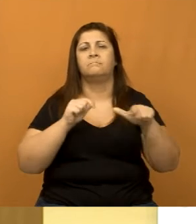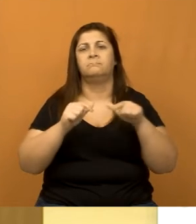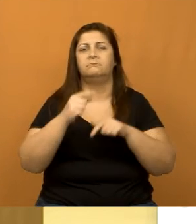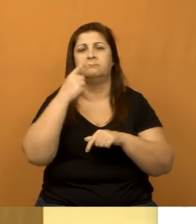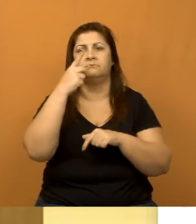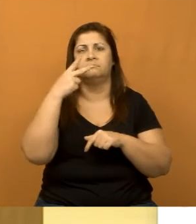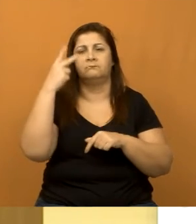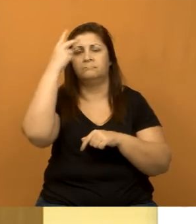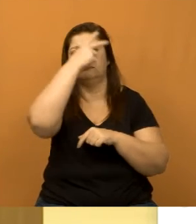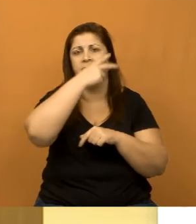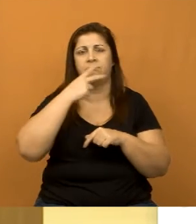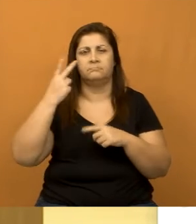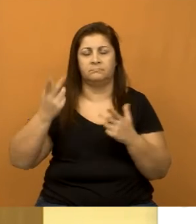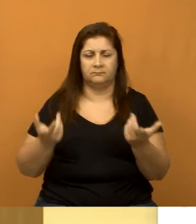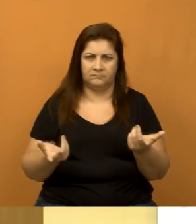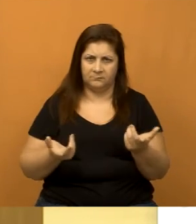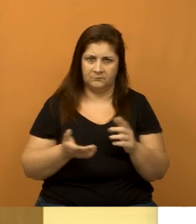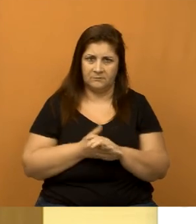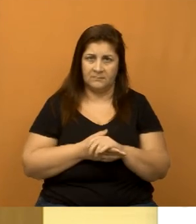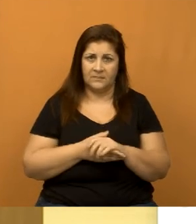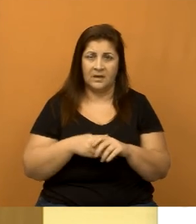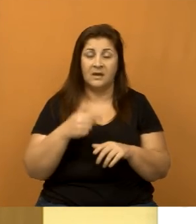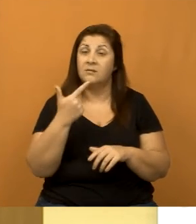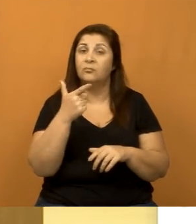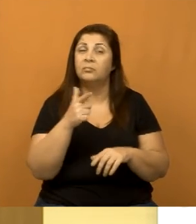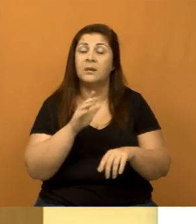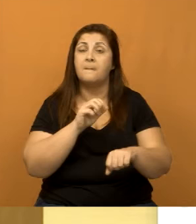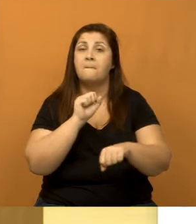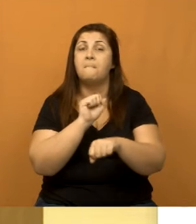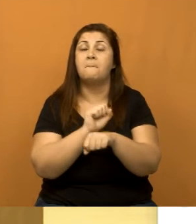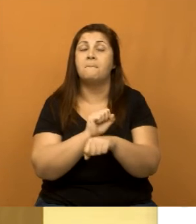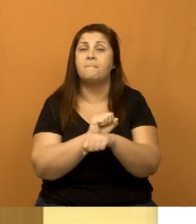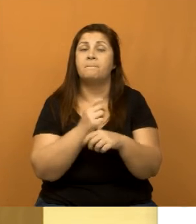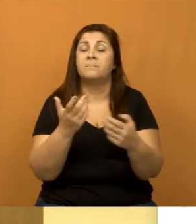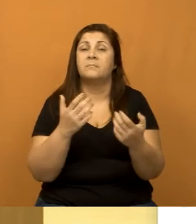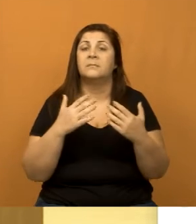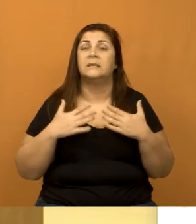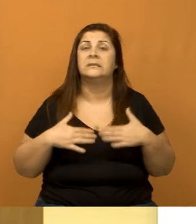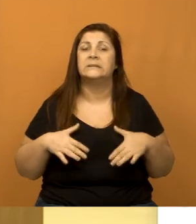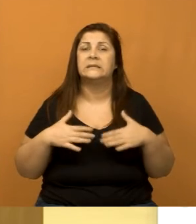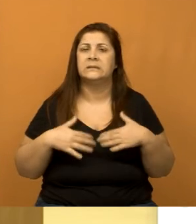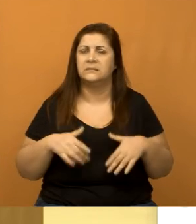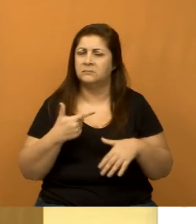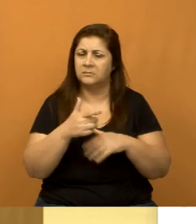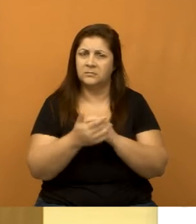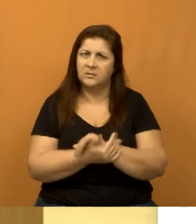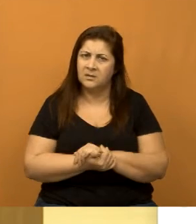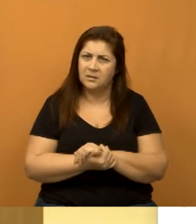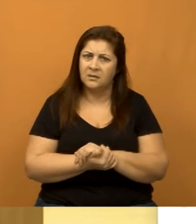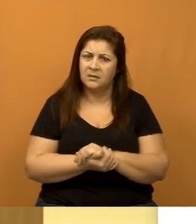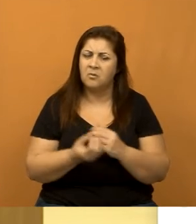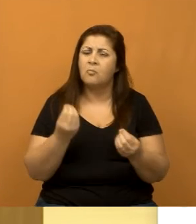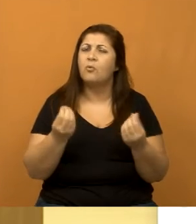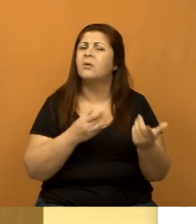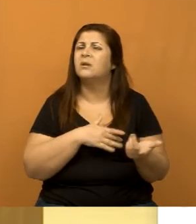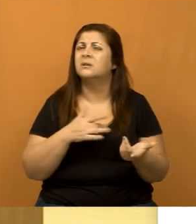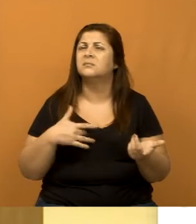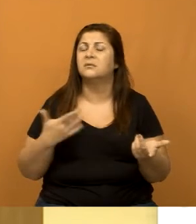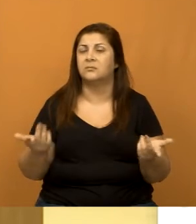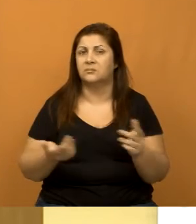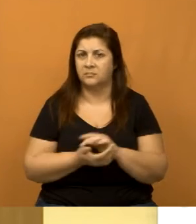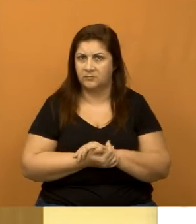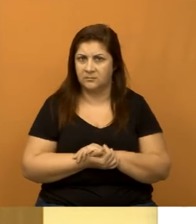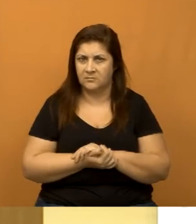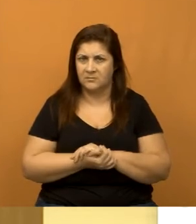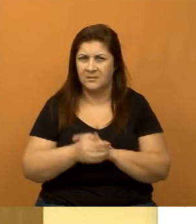sem ter intervalo. E o que isso ocorre? Primeiro, que atenta contra a saúde daquele trabalhador. E segundo, que